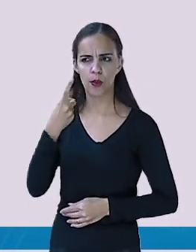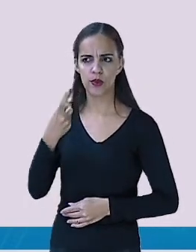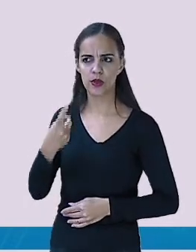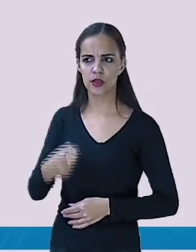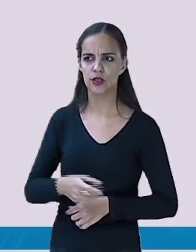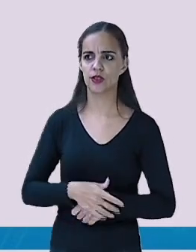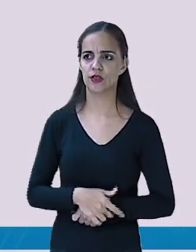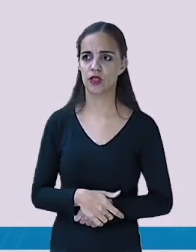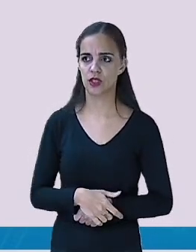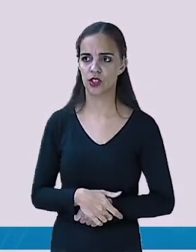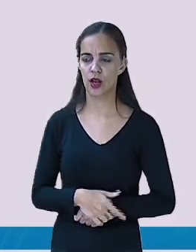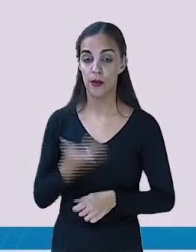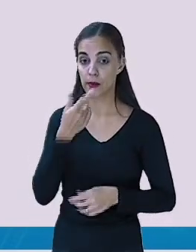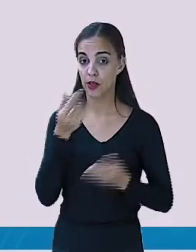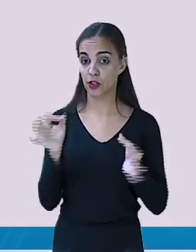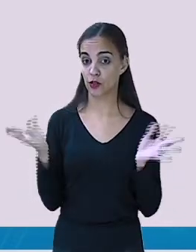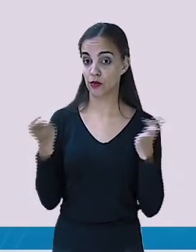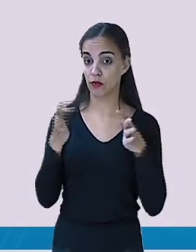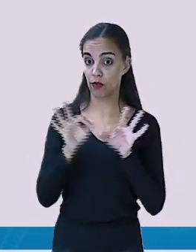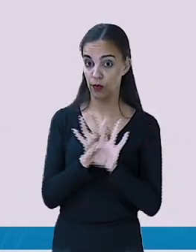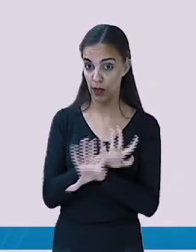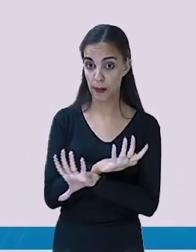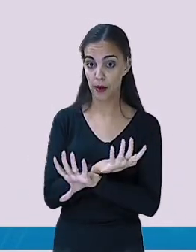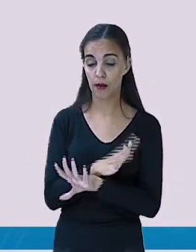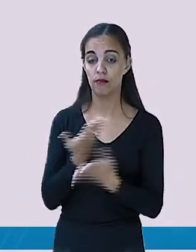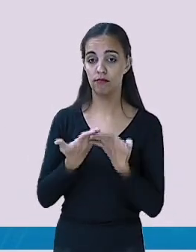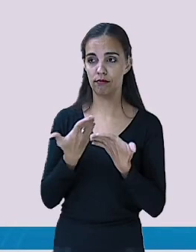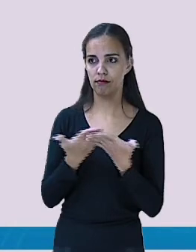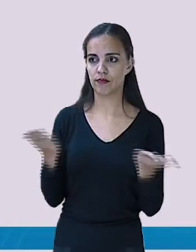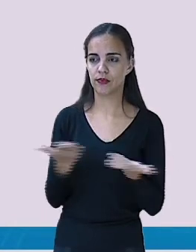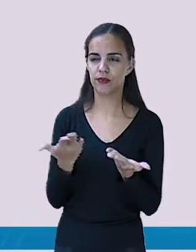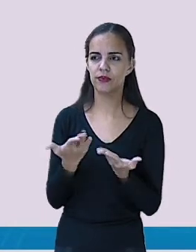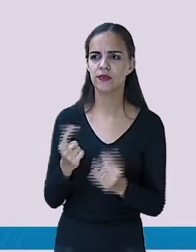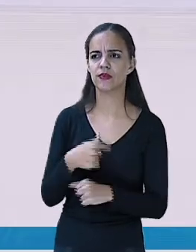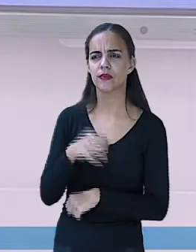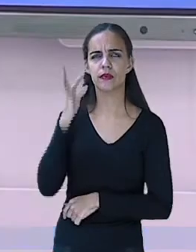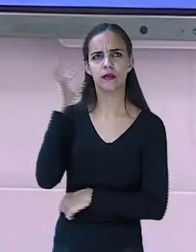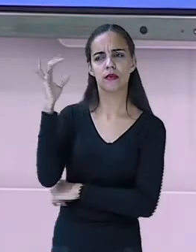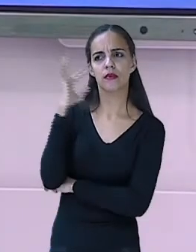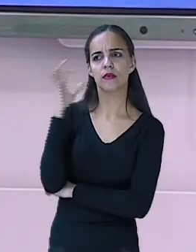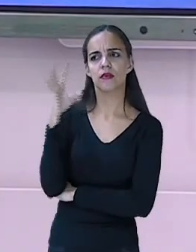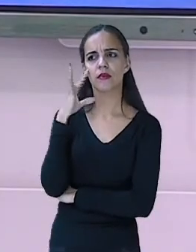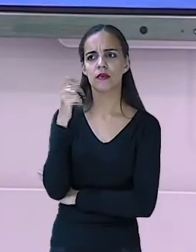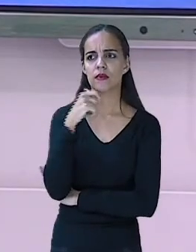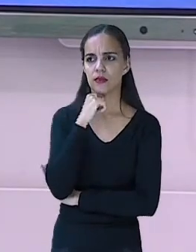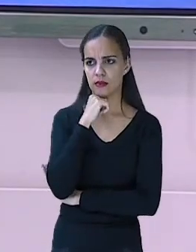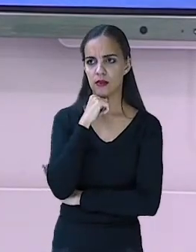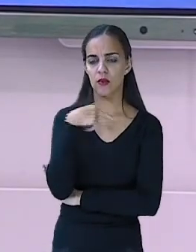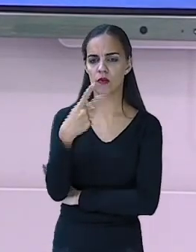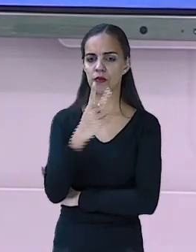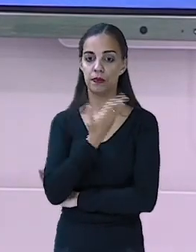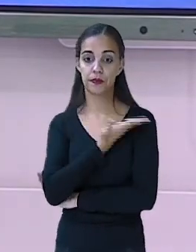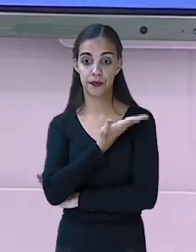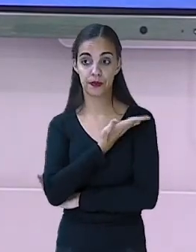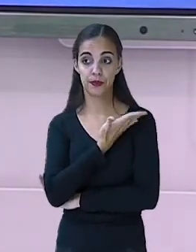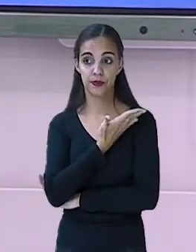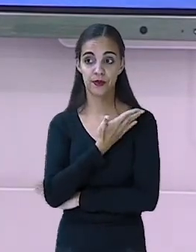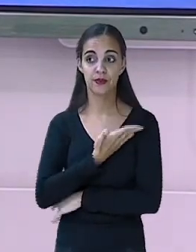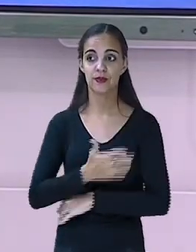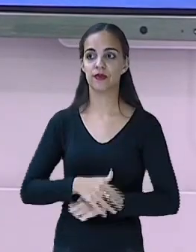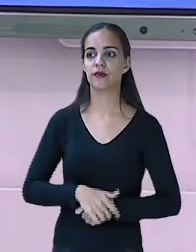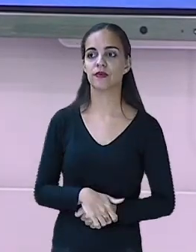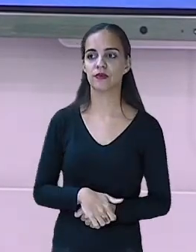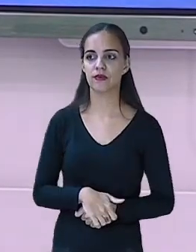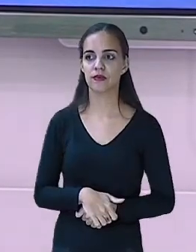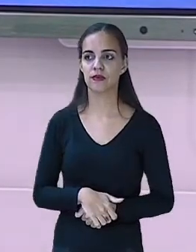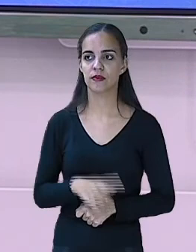e para gente fechar a aula de hoje Imagine que um amigo seu